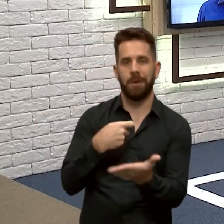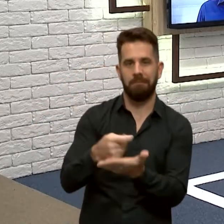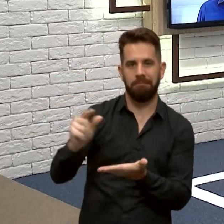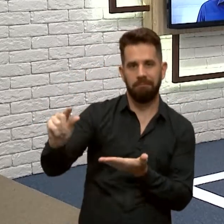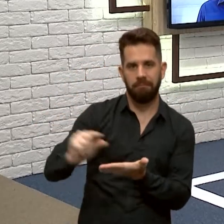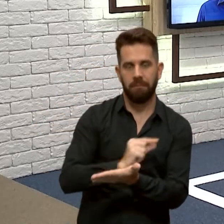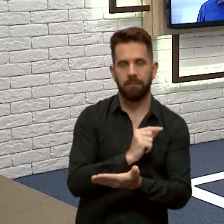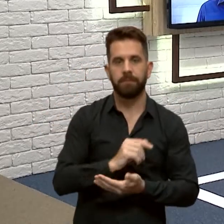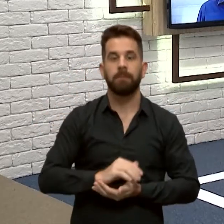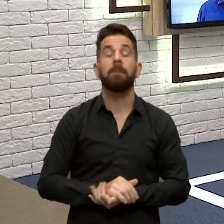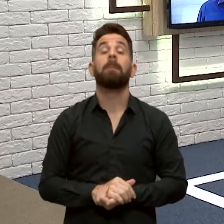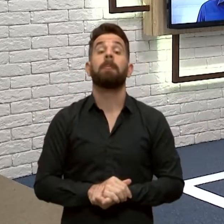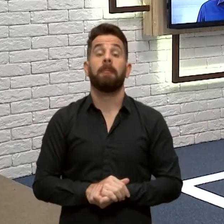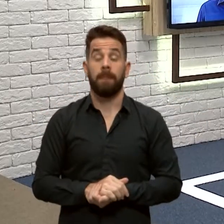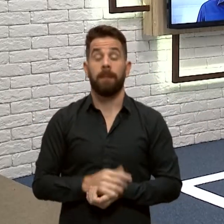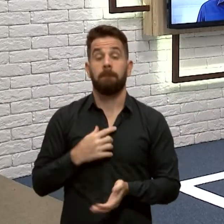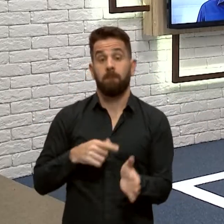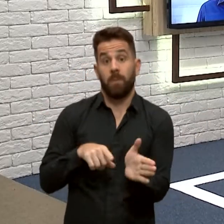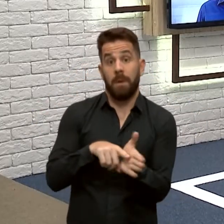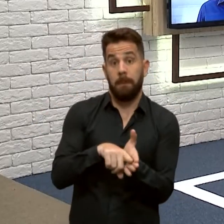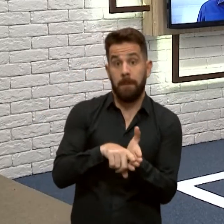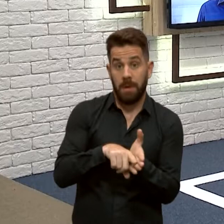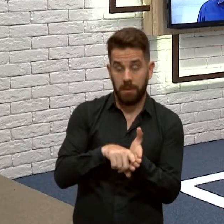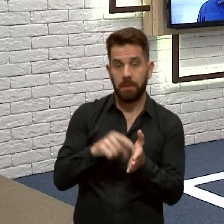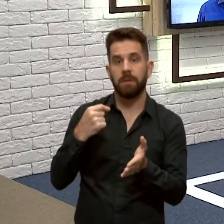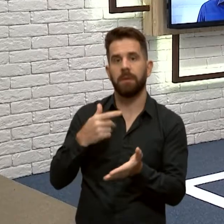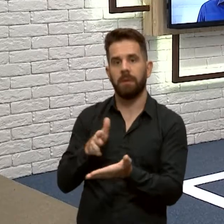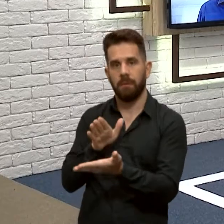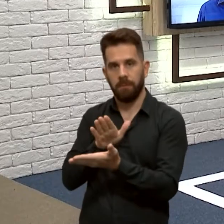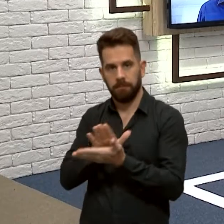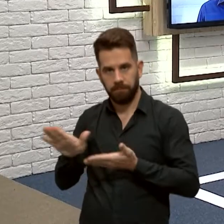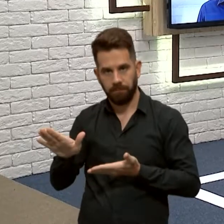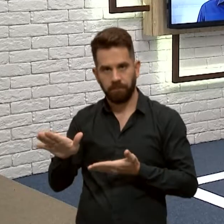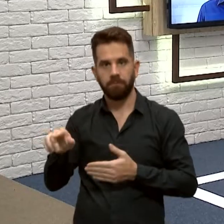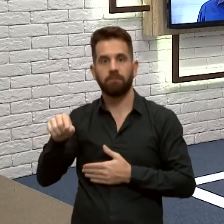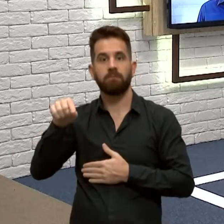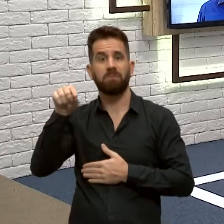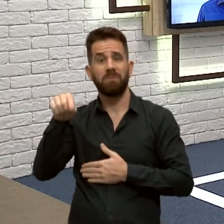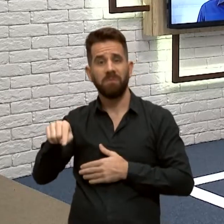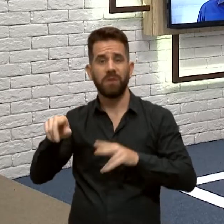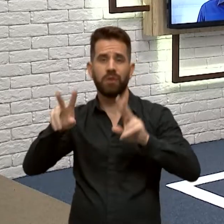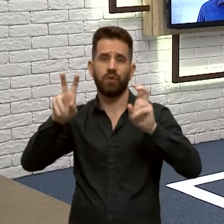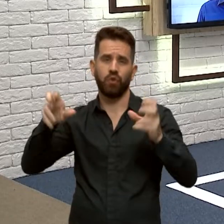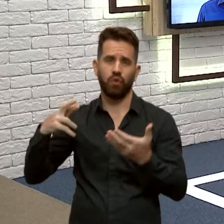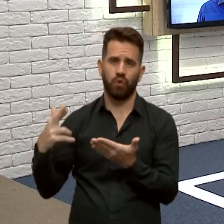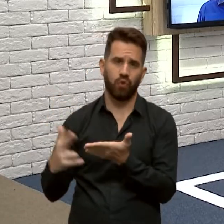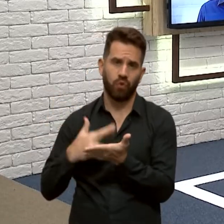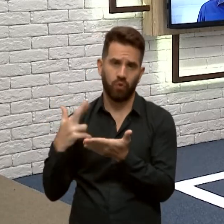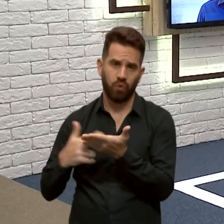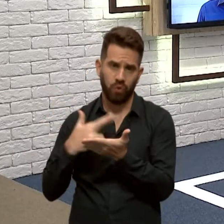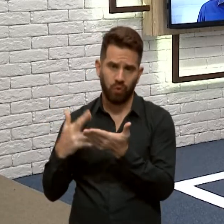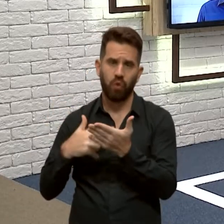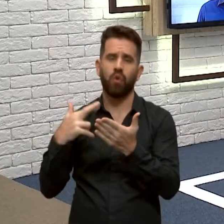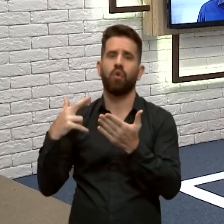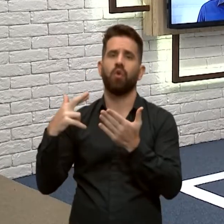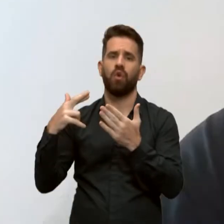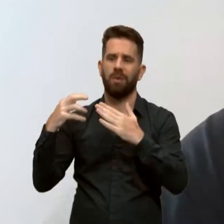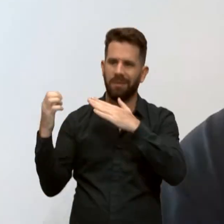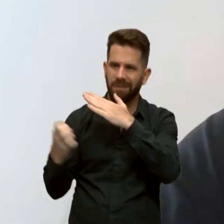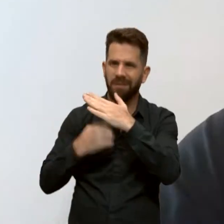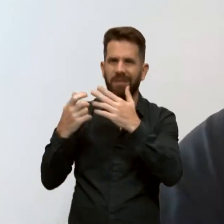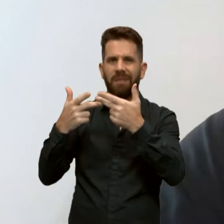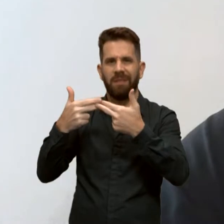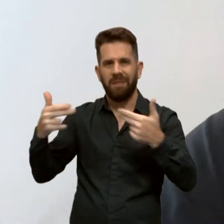A nossa pesquisa, ela foi publicada num periódico chamado Journal of Business Research, é um periódico bastante famoso da área